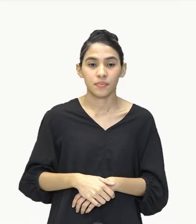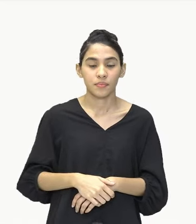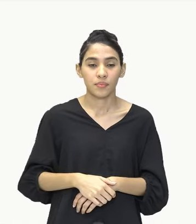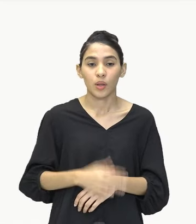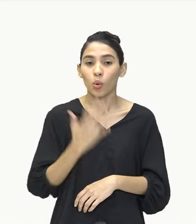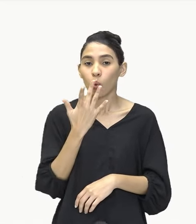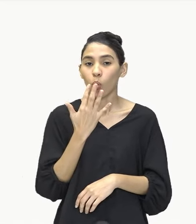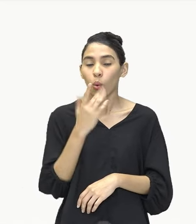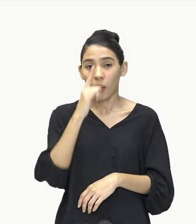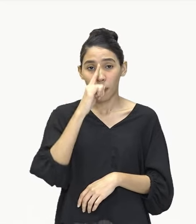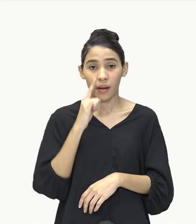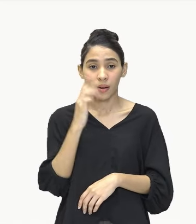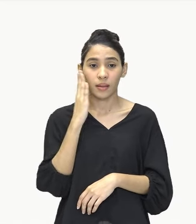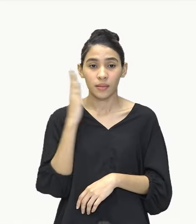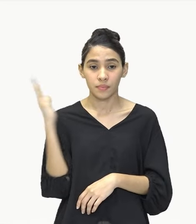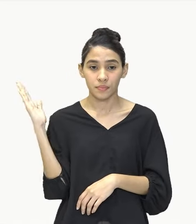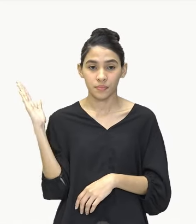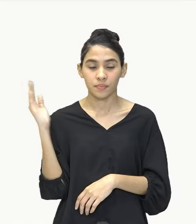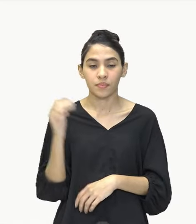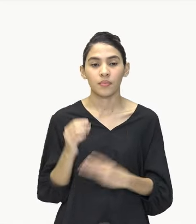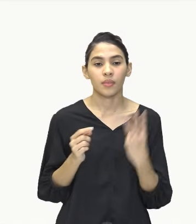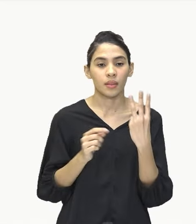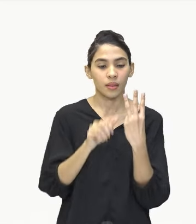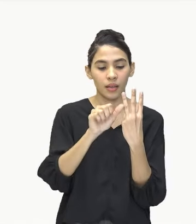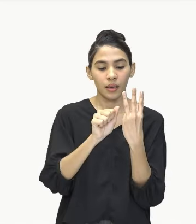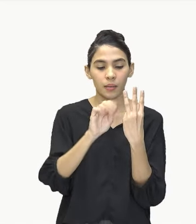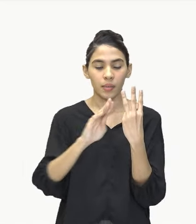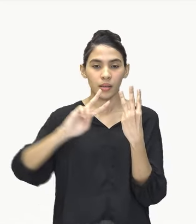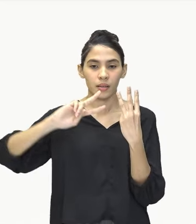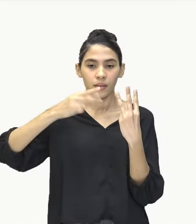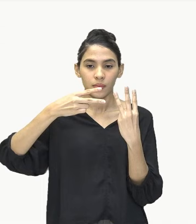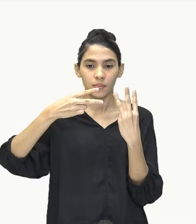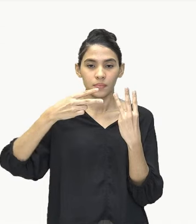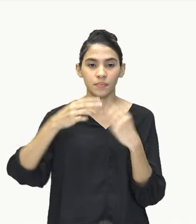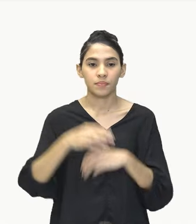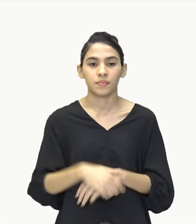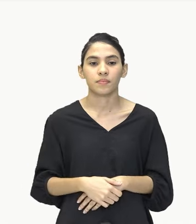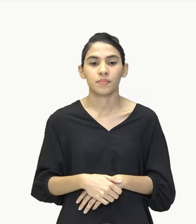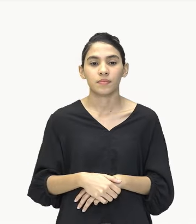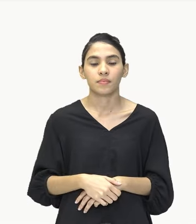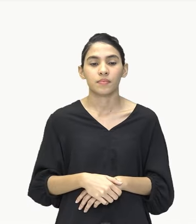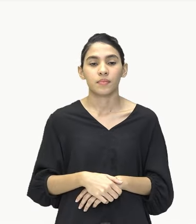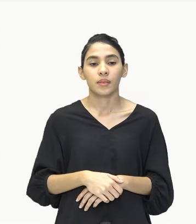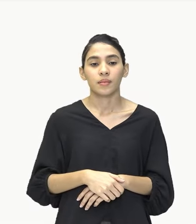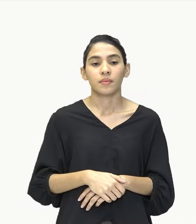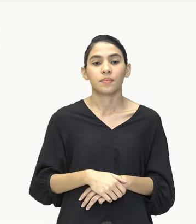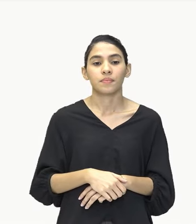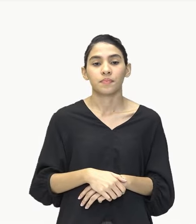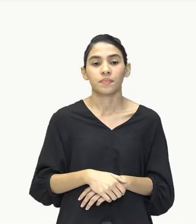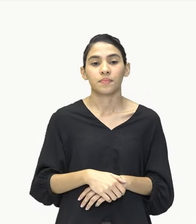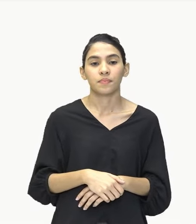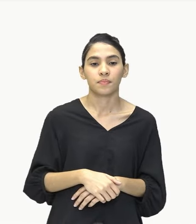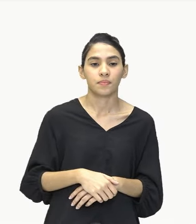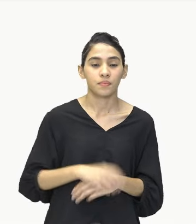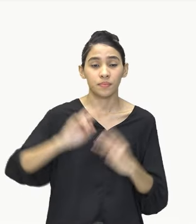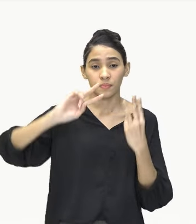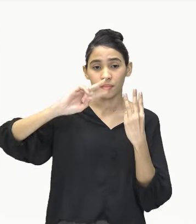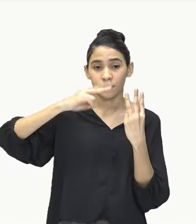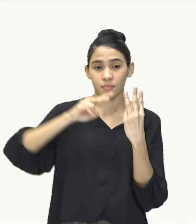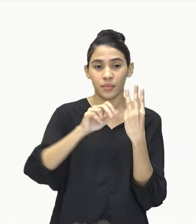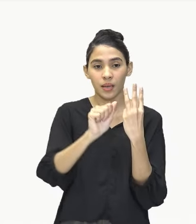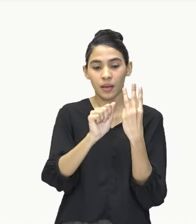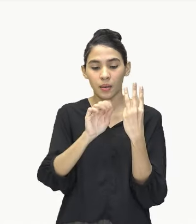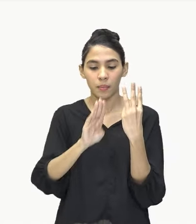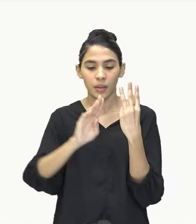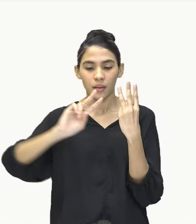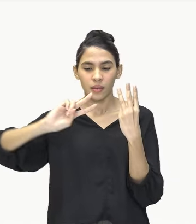3AB ao quadrado. Repara que a parte literal agora é o AB. E o B está elevado a 2. Será